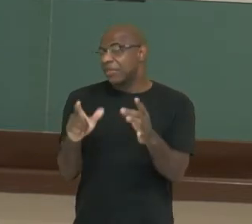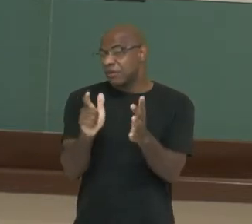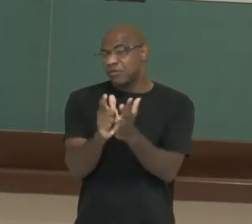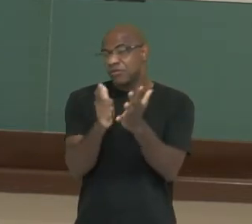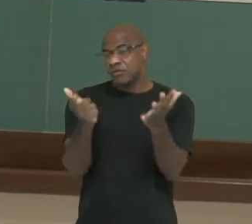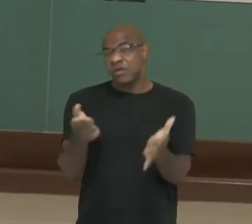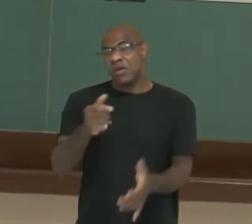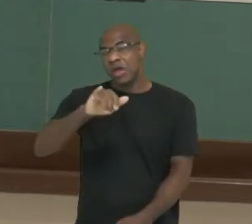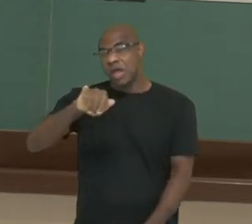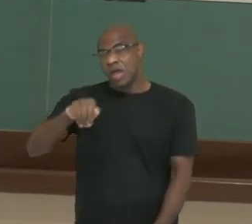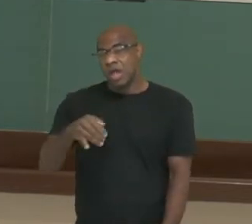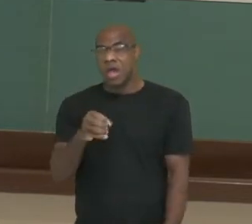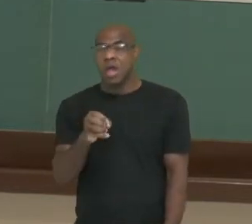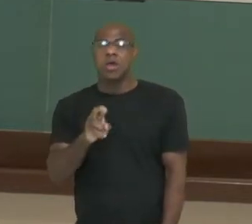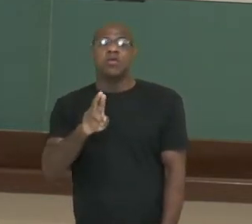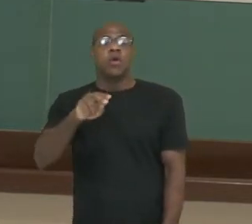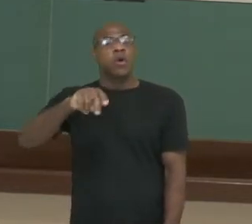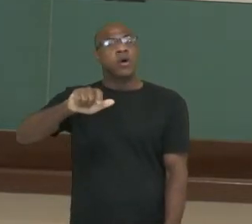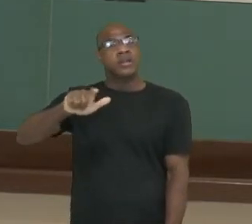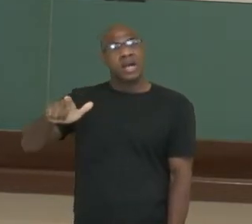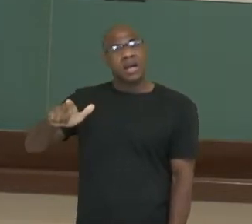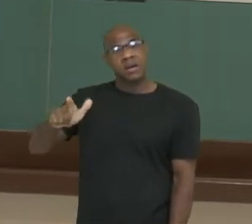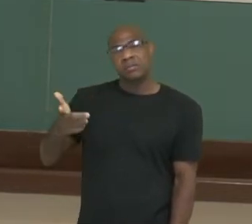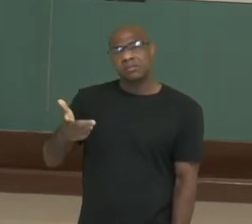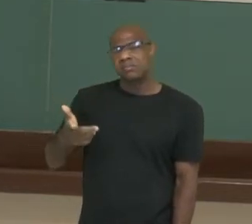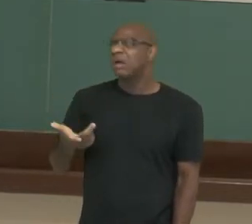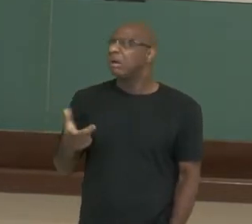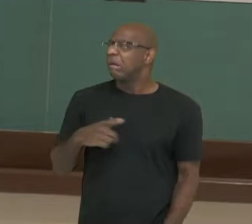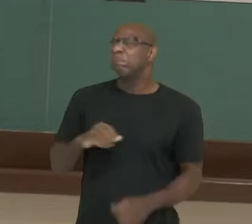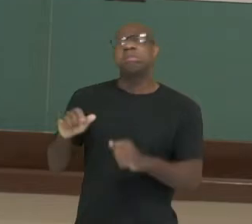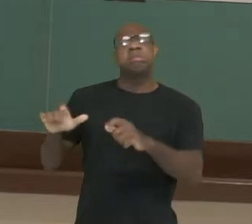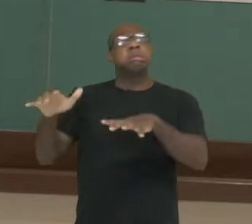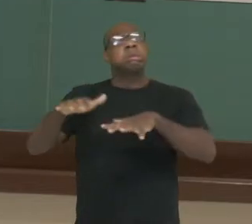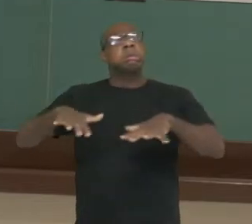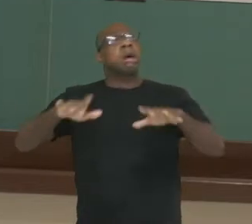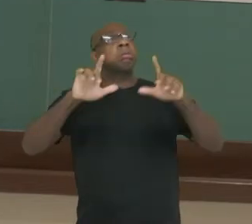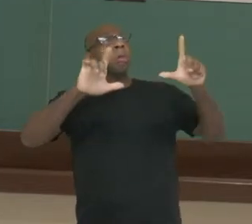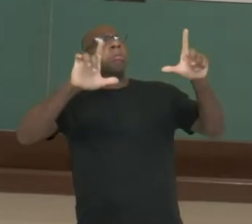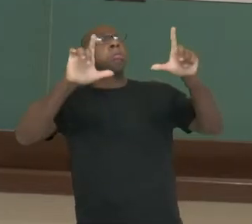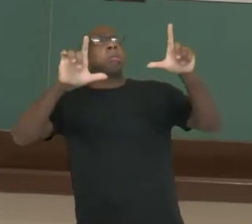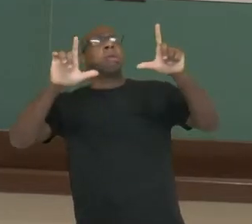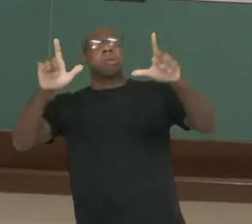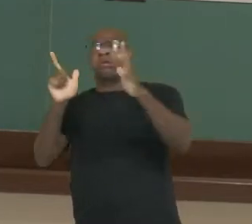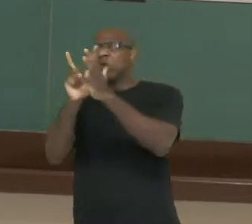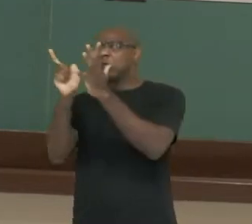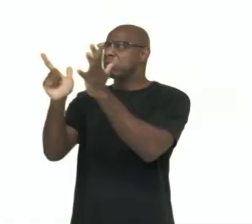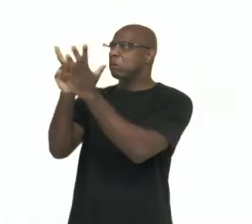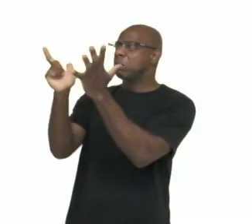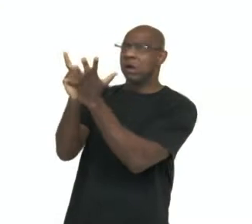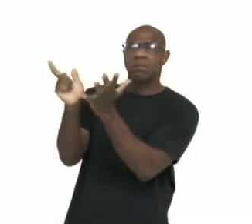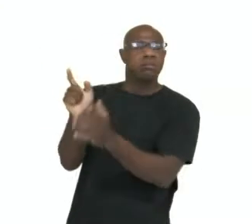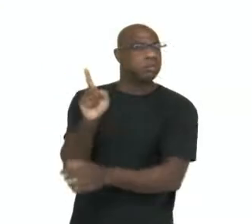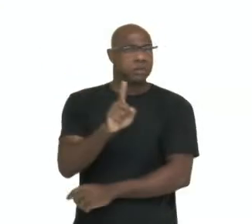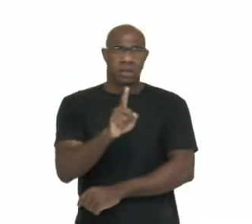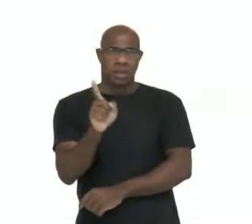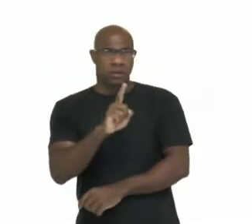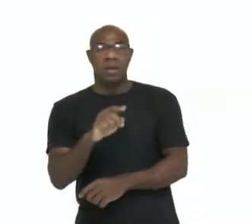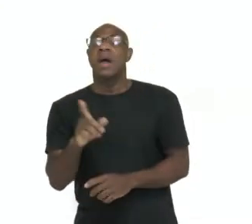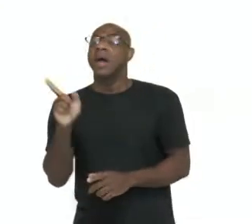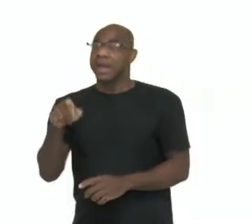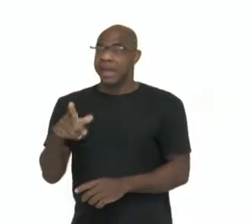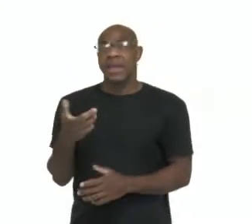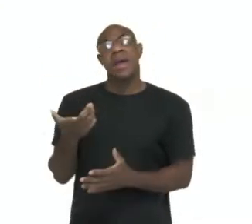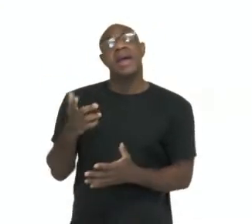ali, o que é teatro jornal? Será que é um cenário todo espalhado, né, jornal? Não, né? Então, é uma forma de ação teatral que